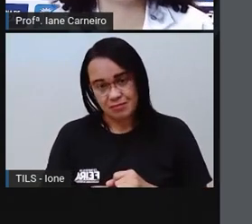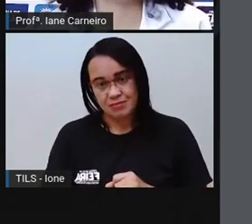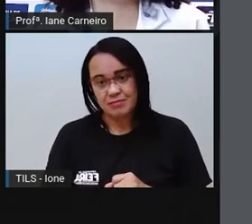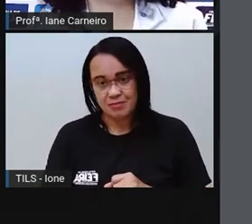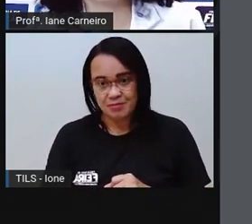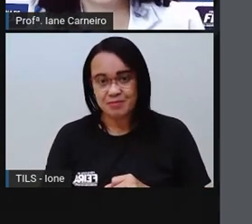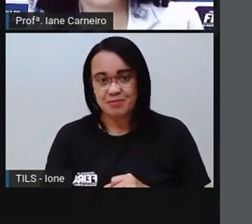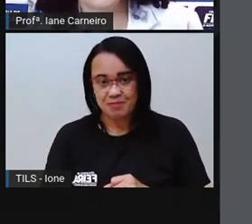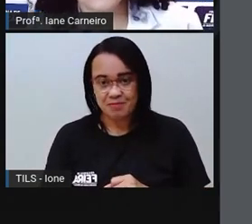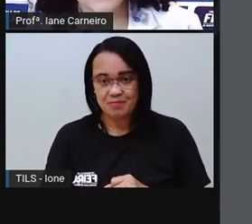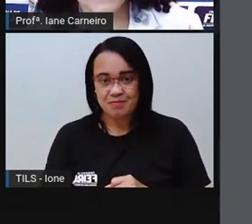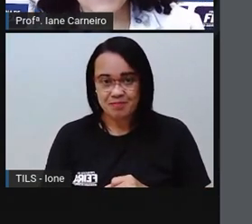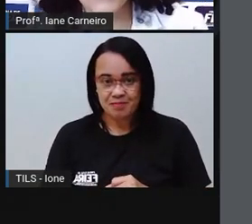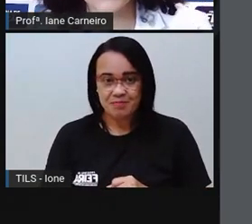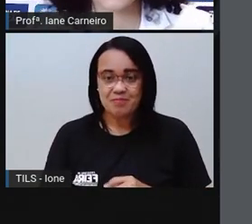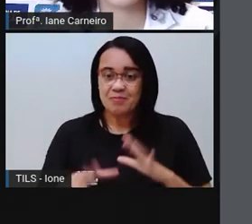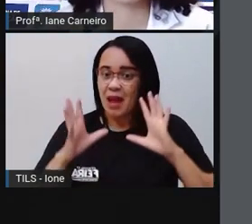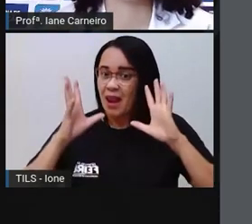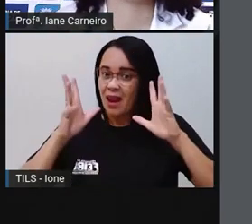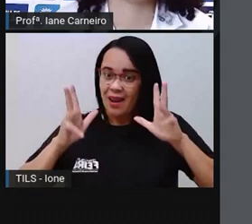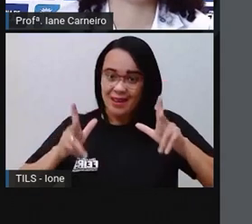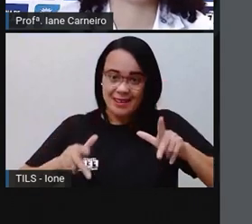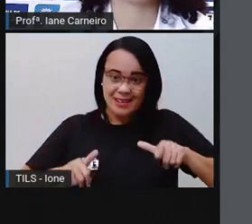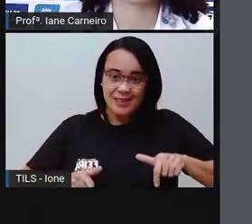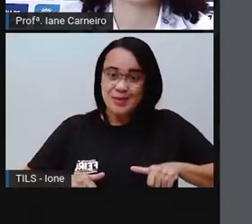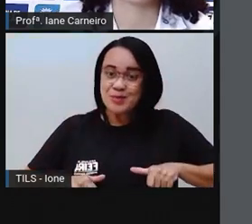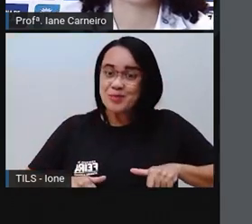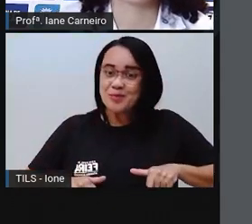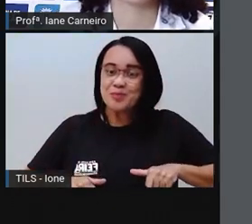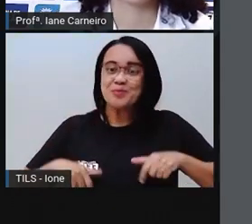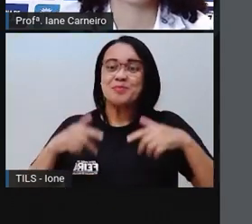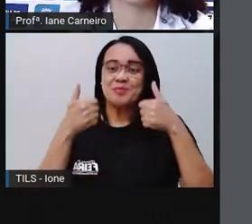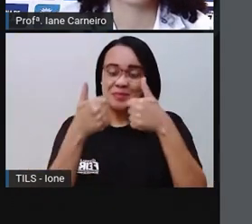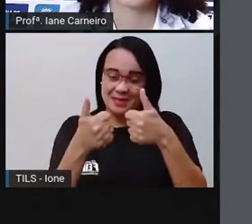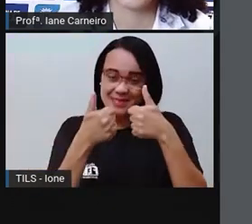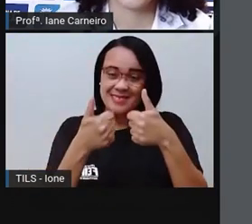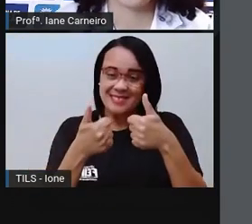ficam bem limpinhos.